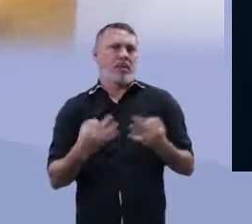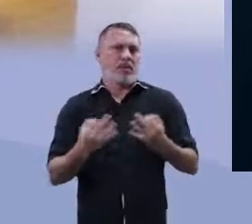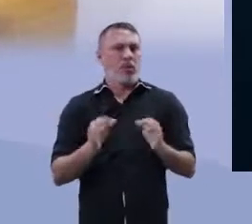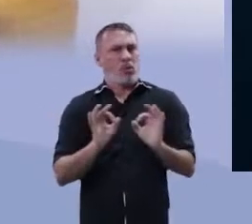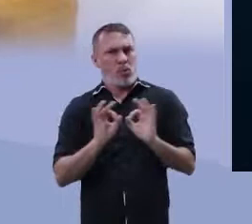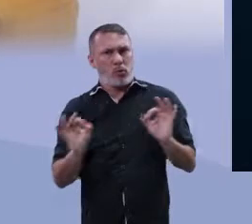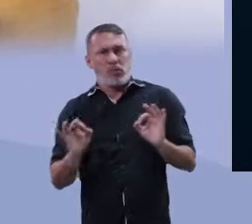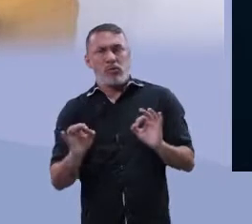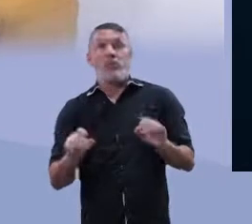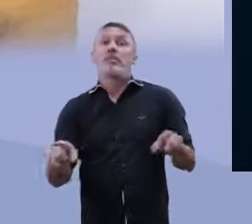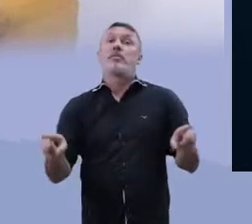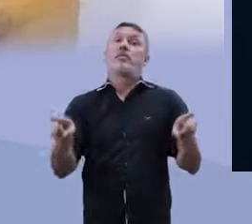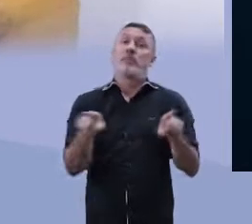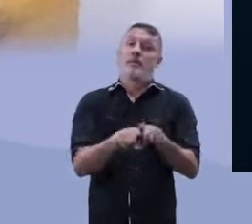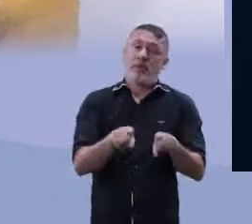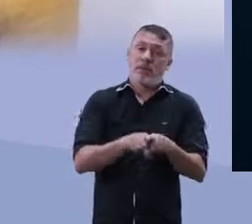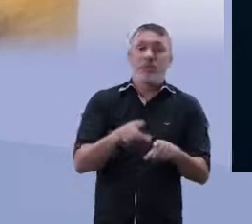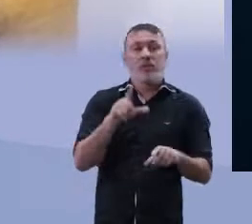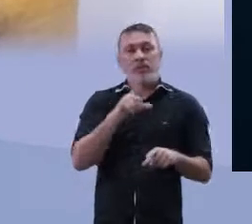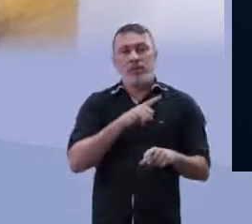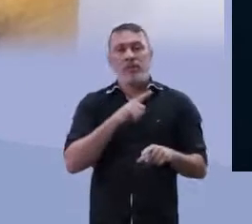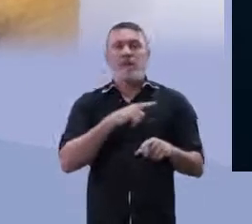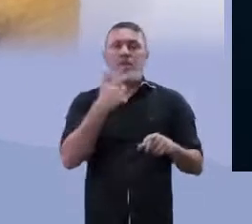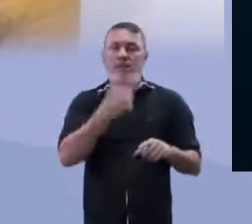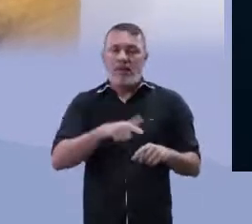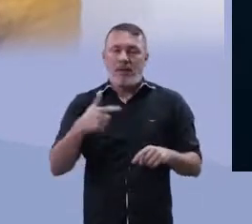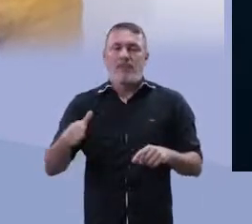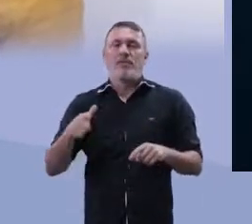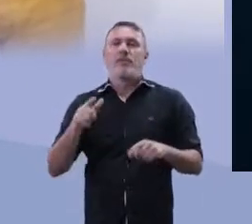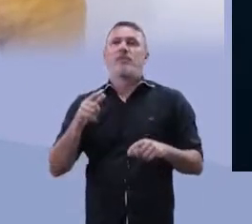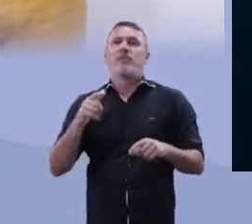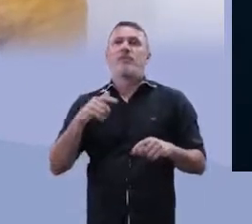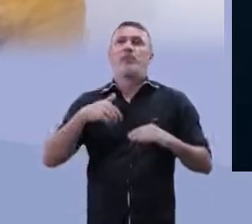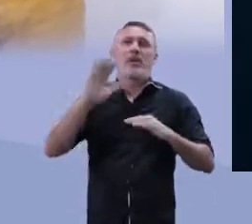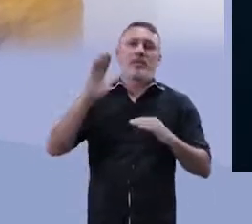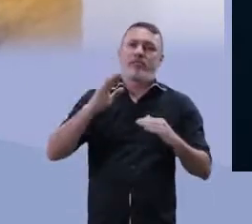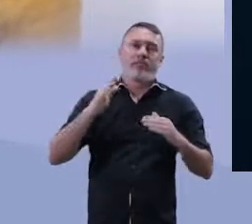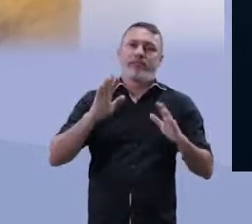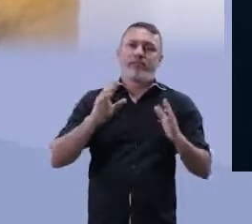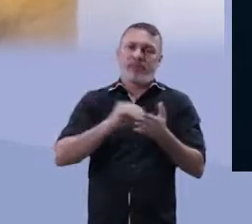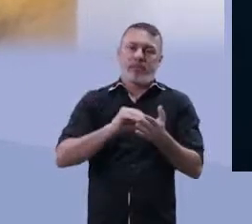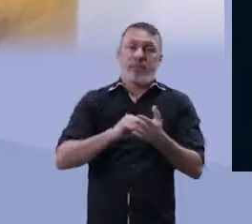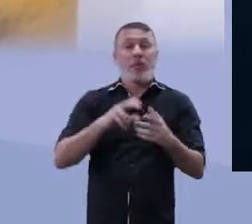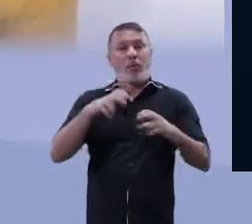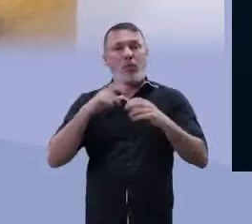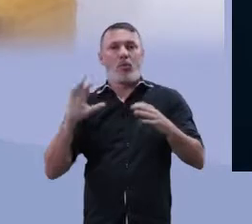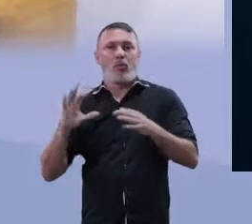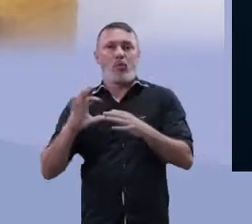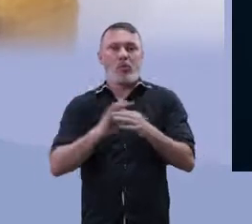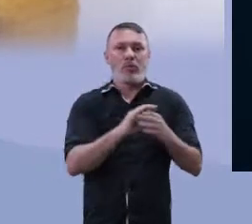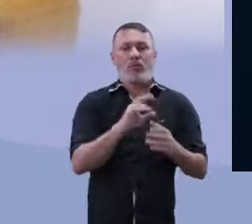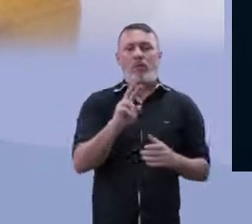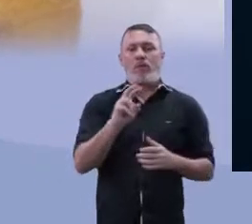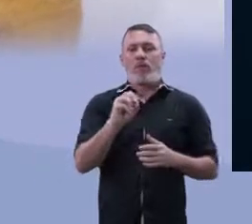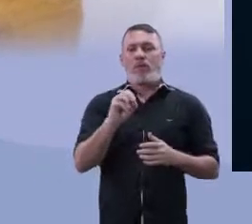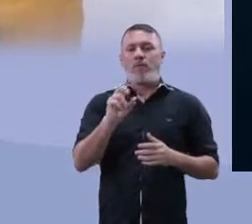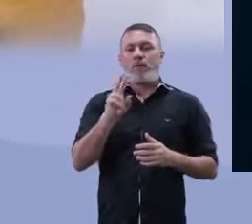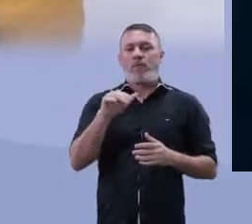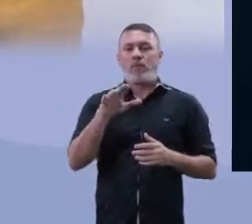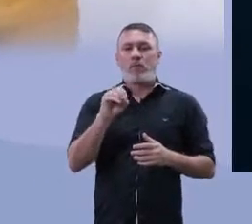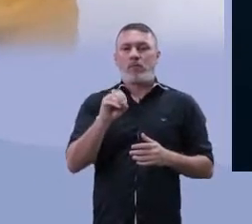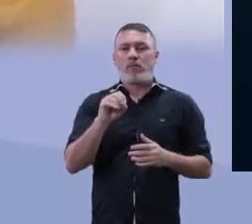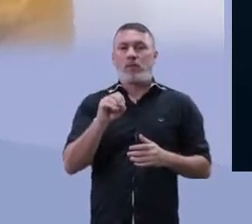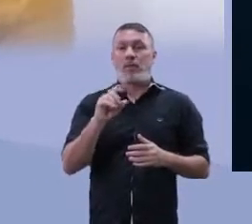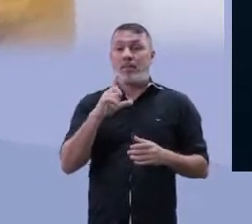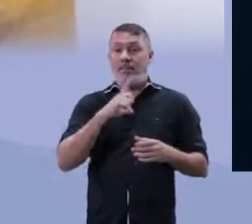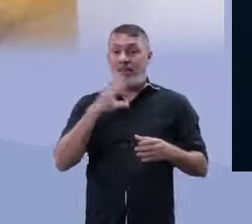excelente, né, e automaticamente, né, uma produtividade não tão representativa. Né? Então, nesse contexto, o volvismo ele não é